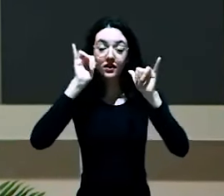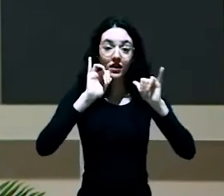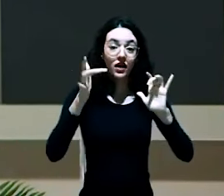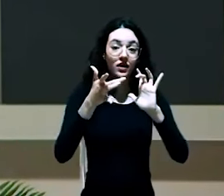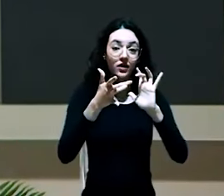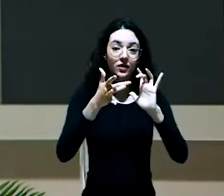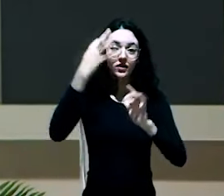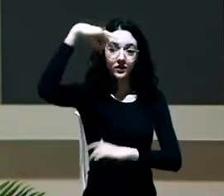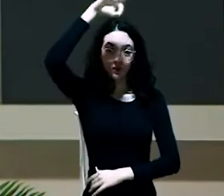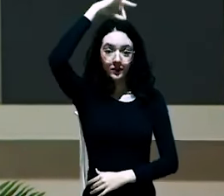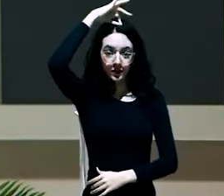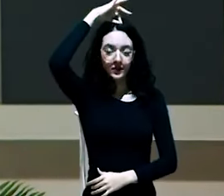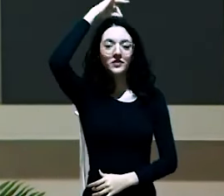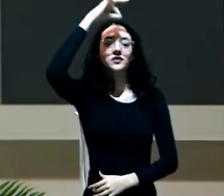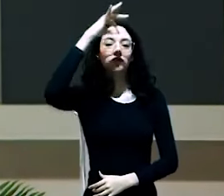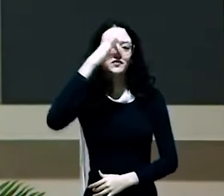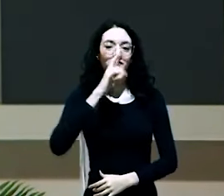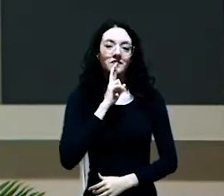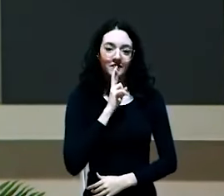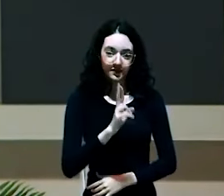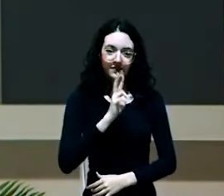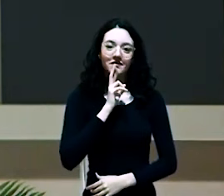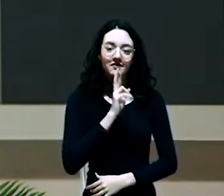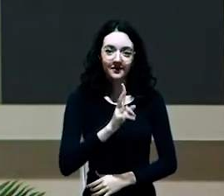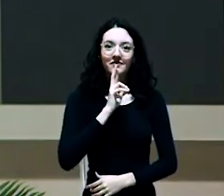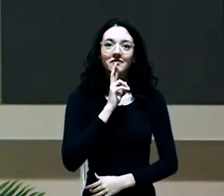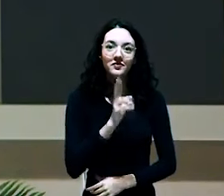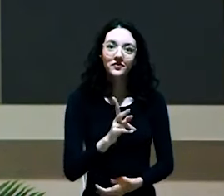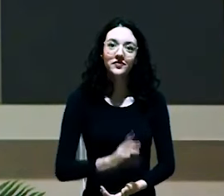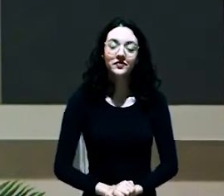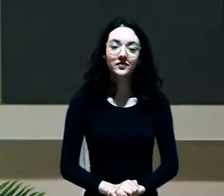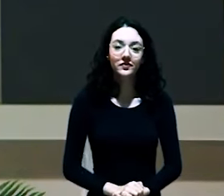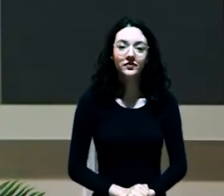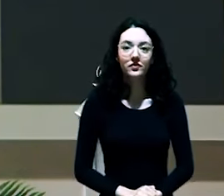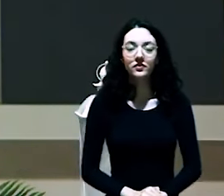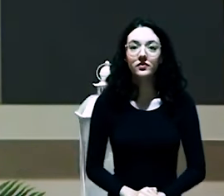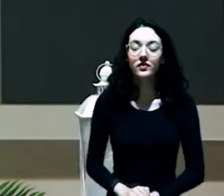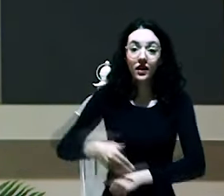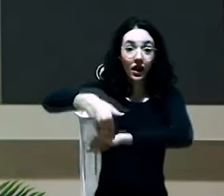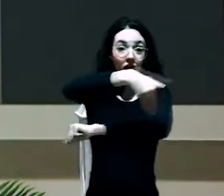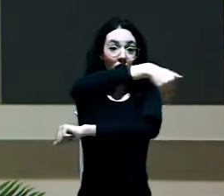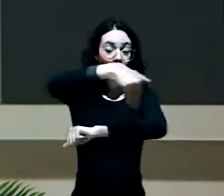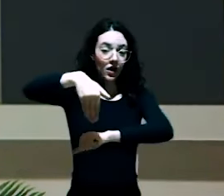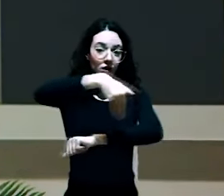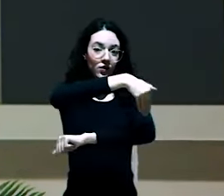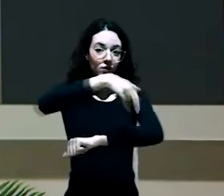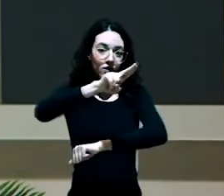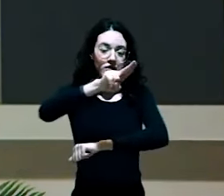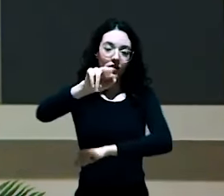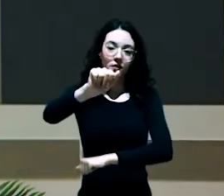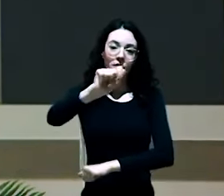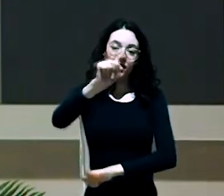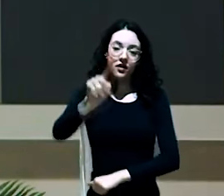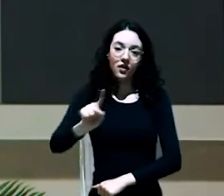a primeira mensagem que se pregou em Azusa foi Atos 2:4, que diz: e